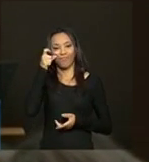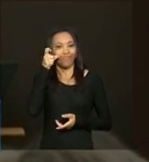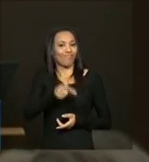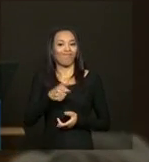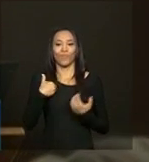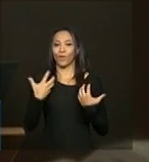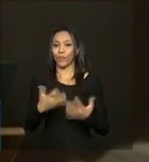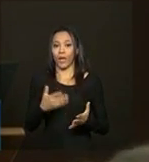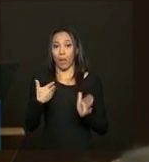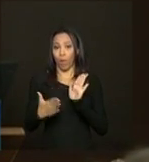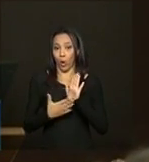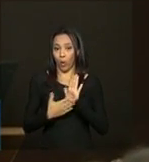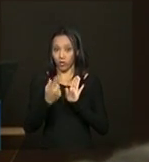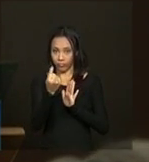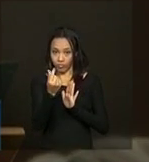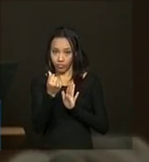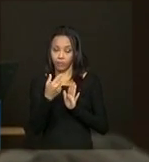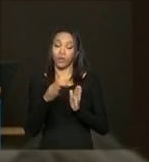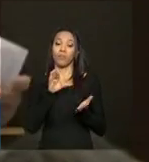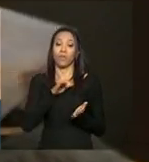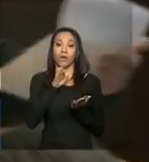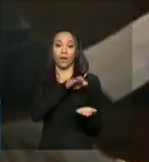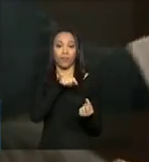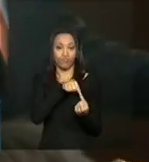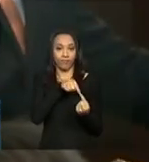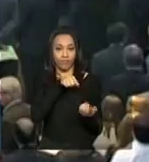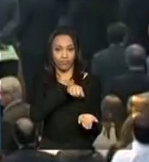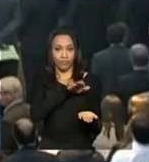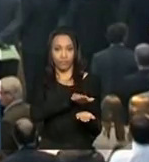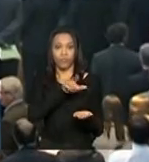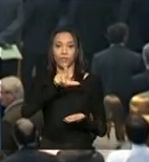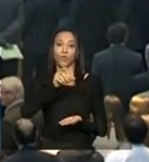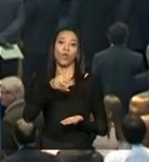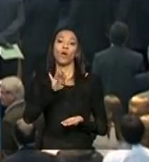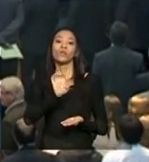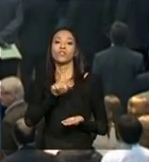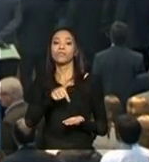apresentar a proposta financeira para o referido lote.